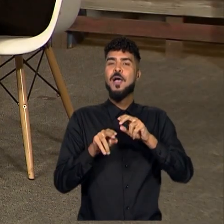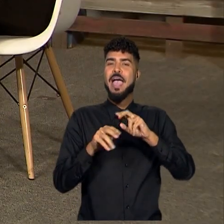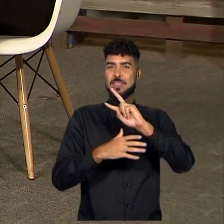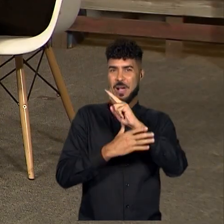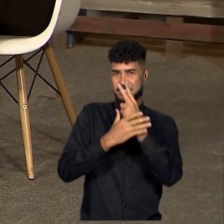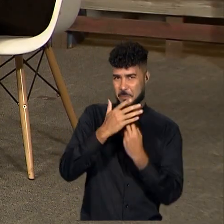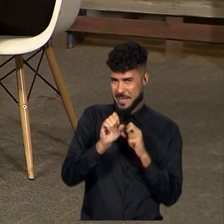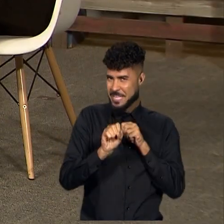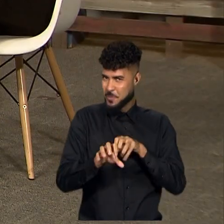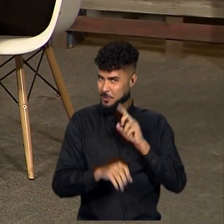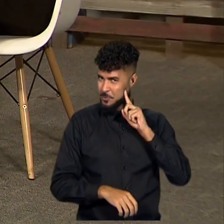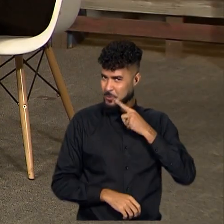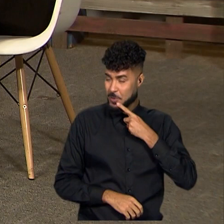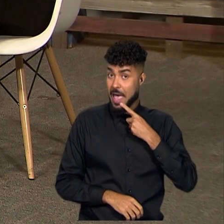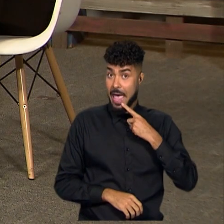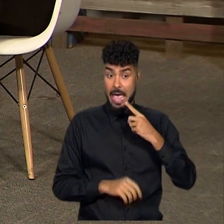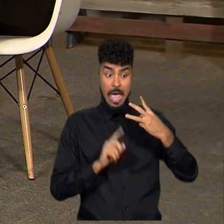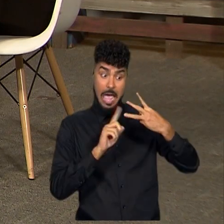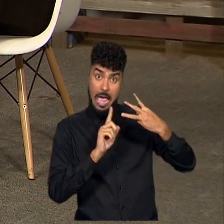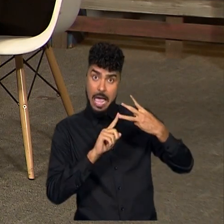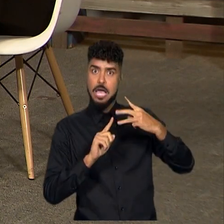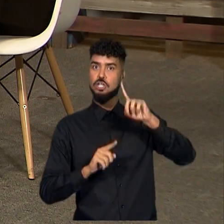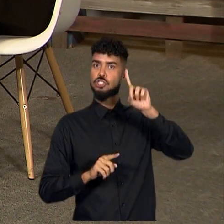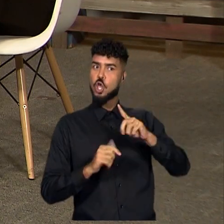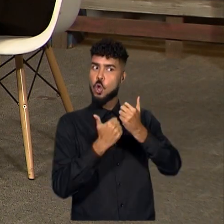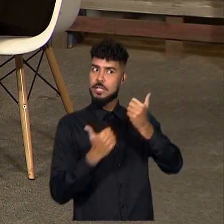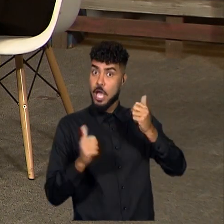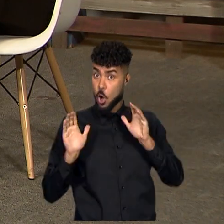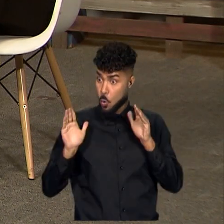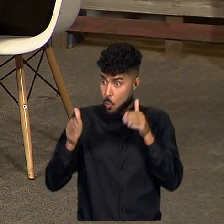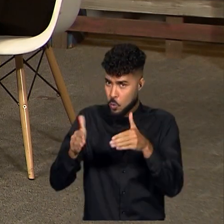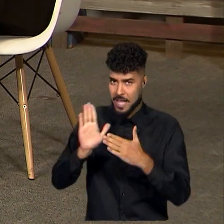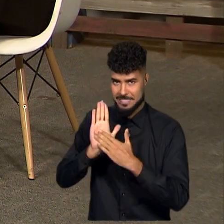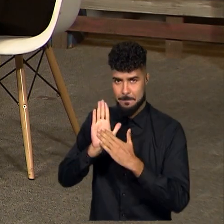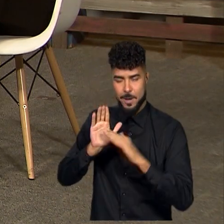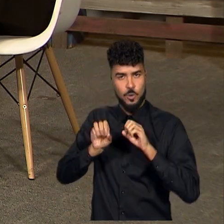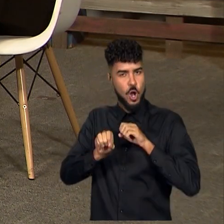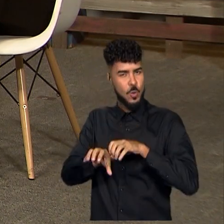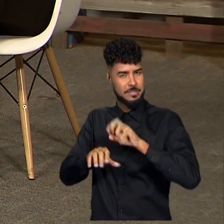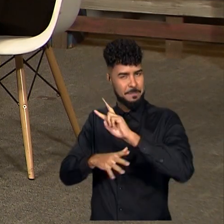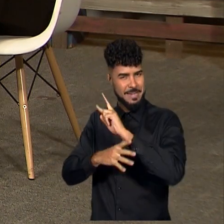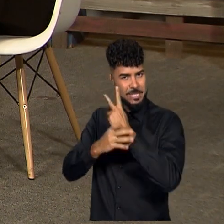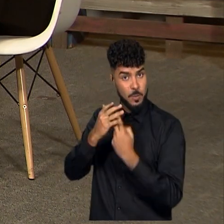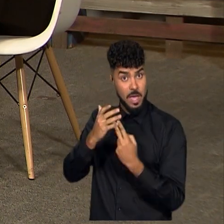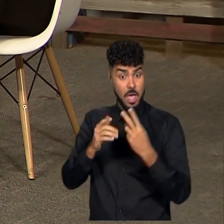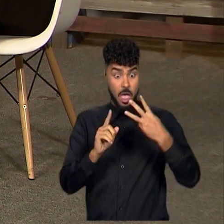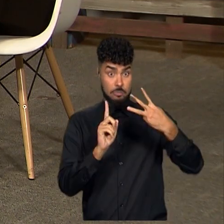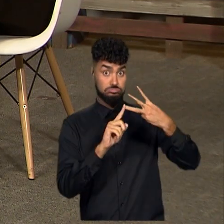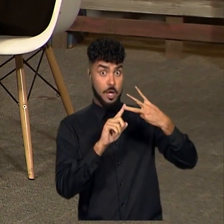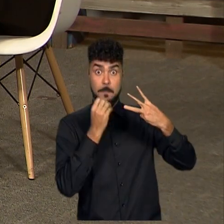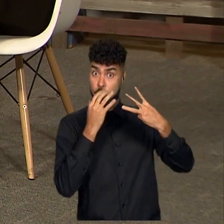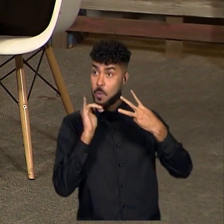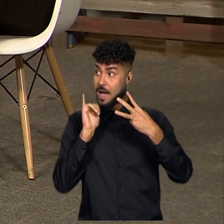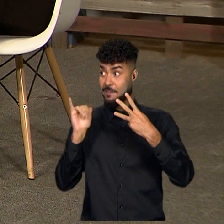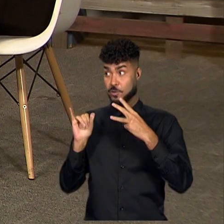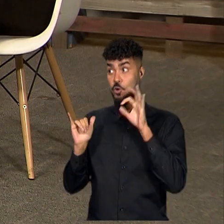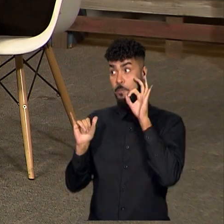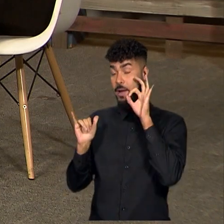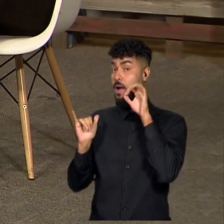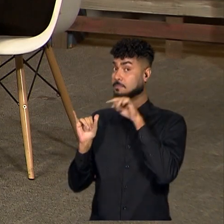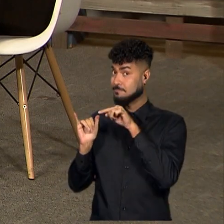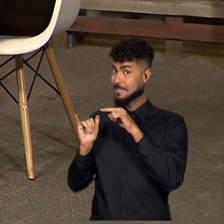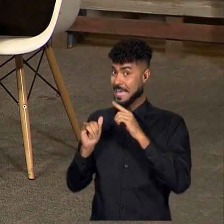surdos, que é exatamente a diretoria que cuida dessa pauta. É bom lembrar, Roberta, que essa diretoria mais nova que nós temos, ela é